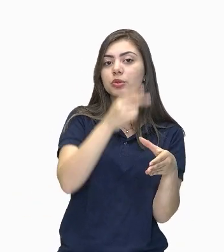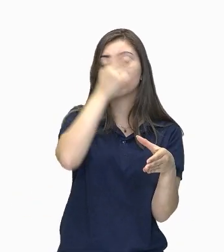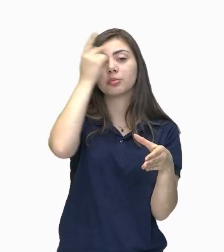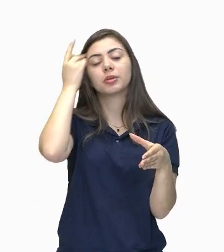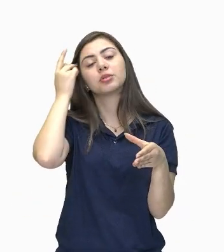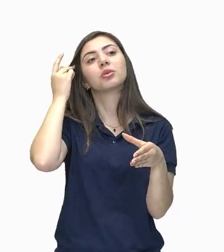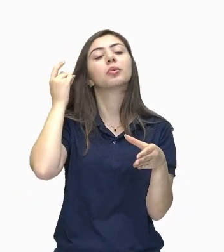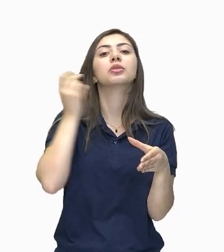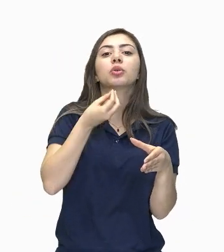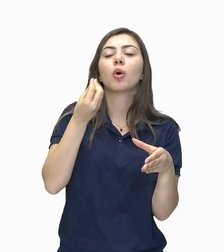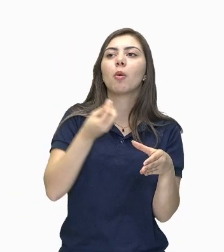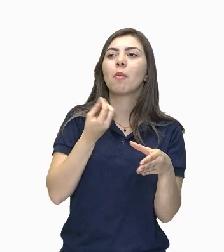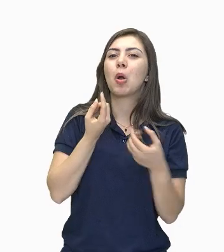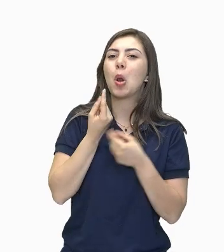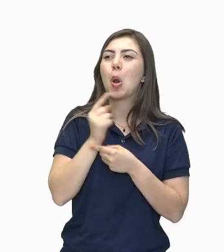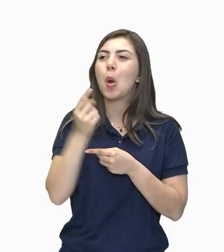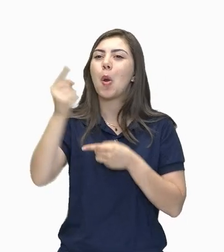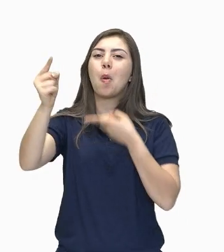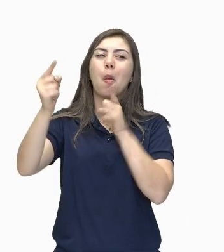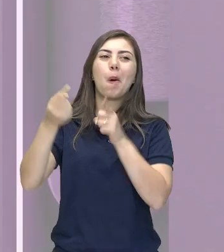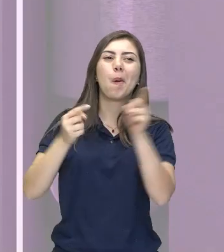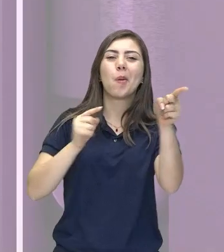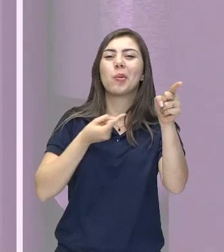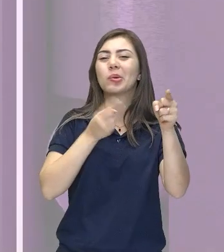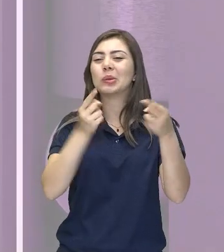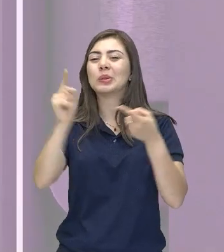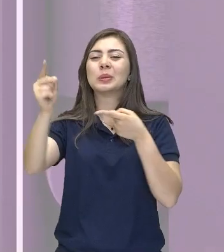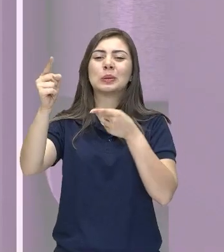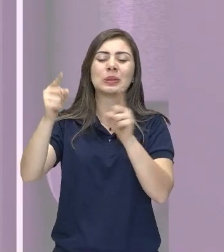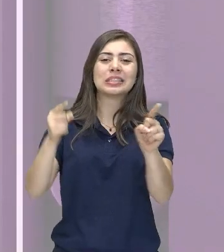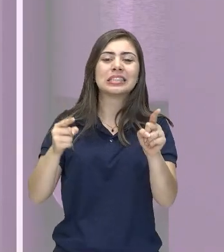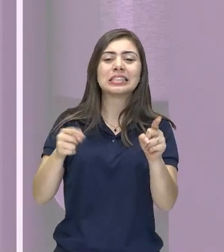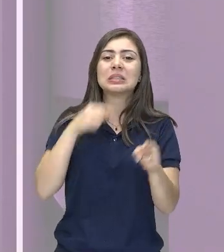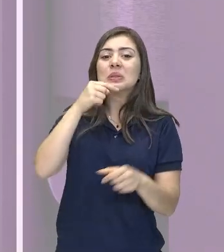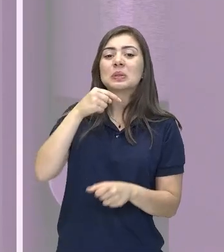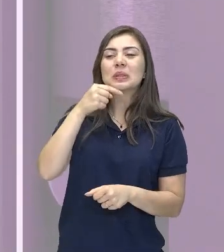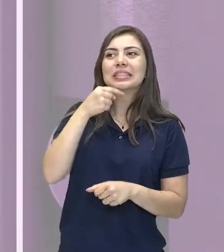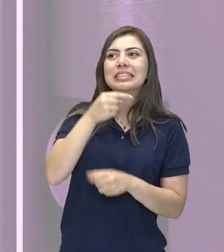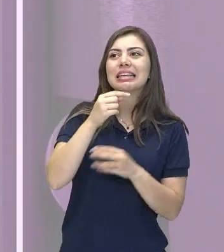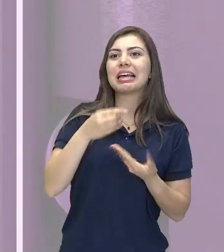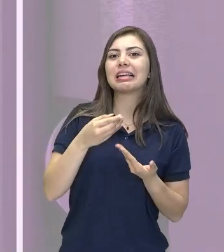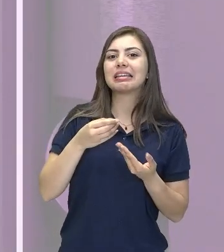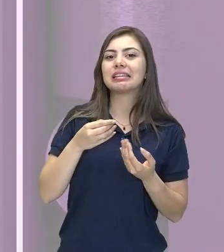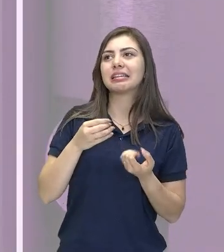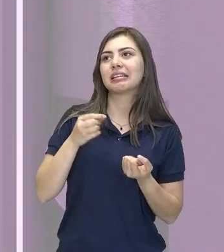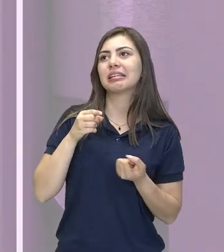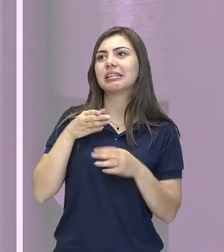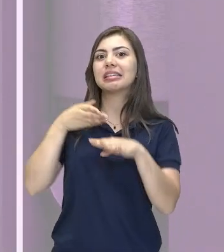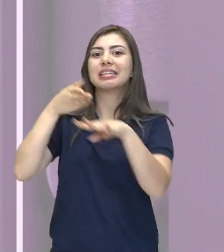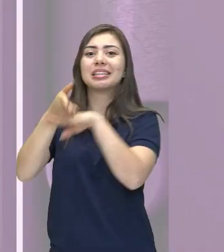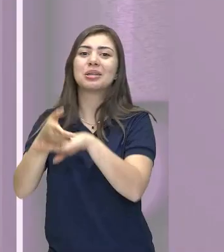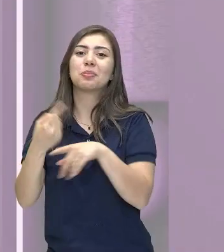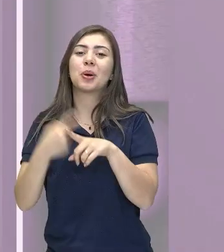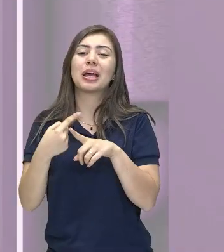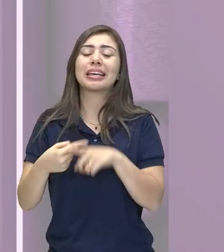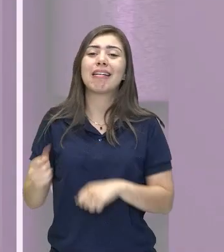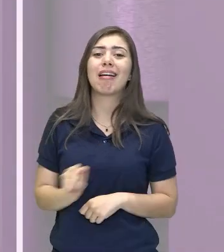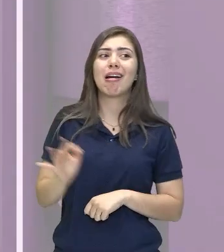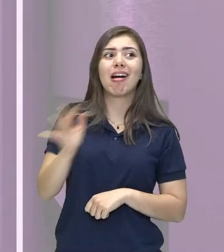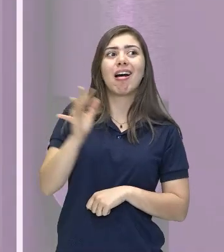lugares remotos, né, em locais distantes, onde para se deslocar leva bastante custo,